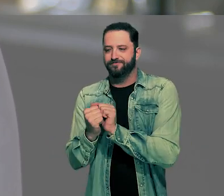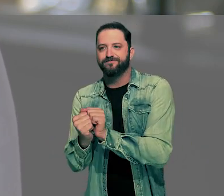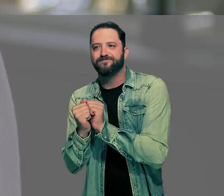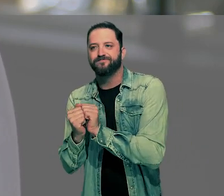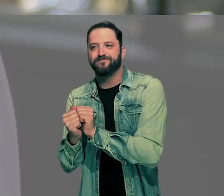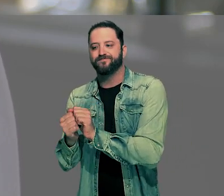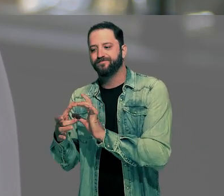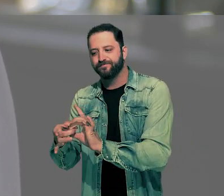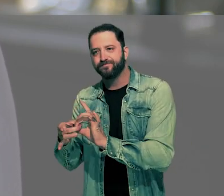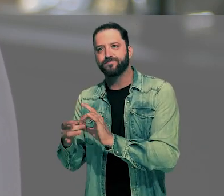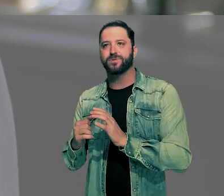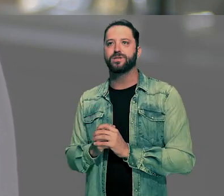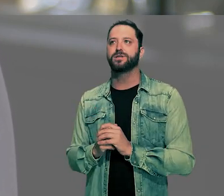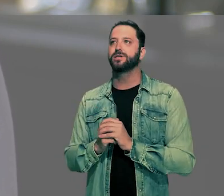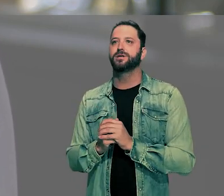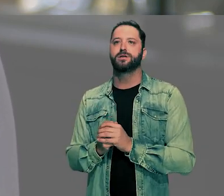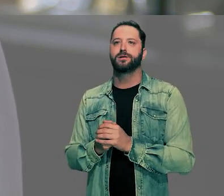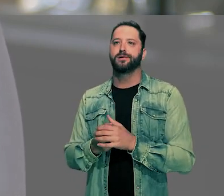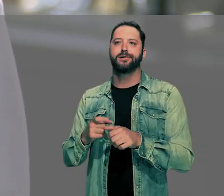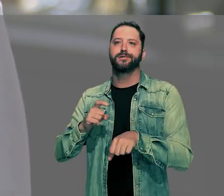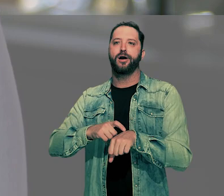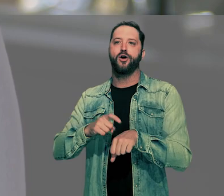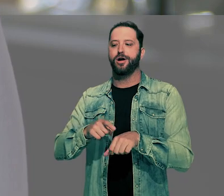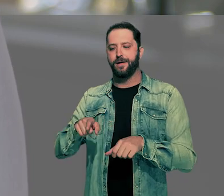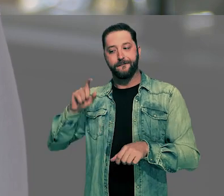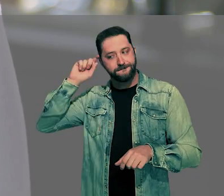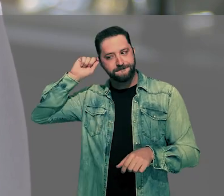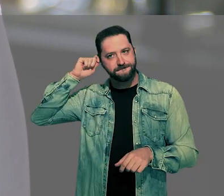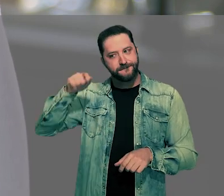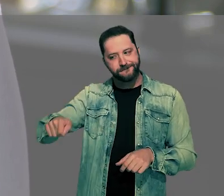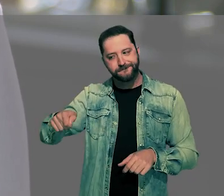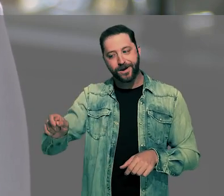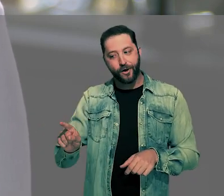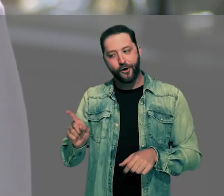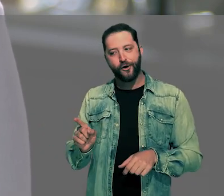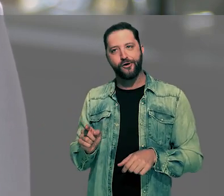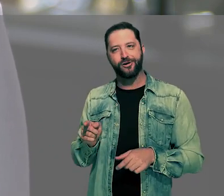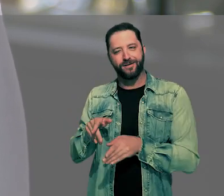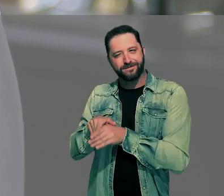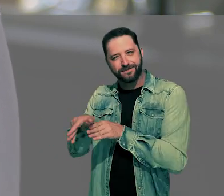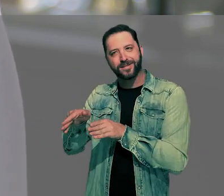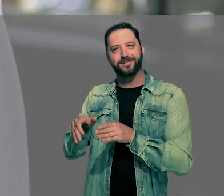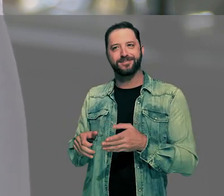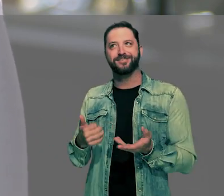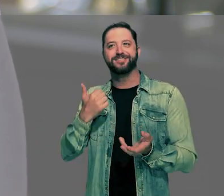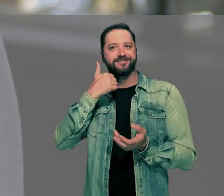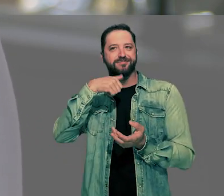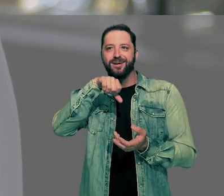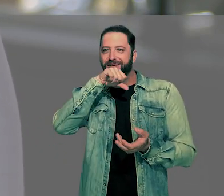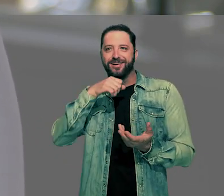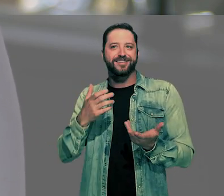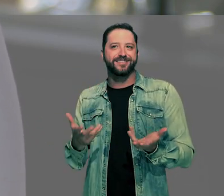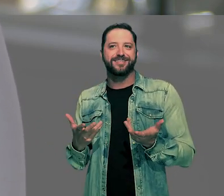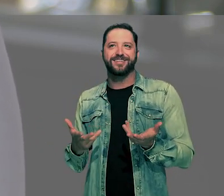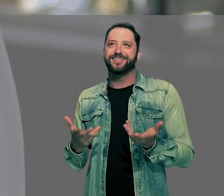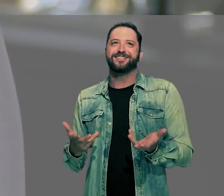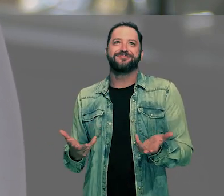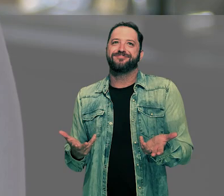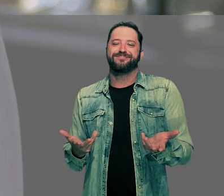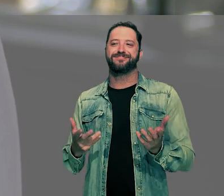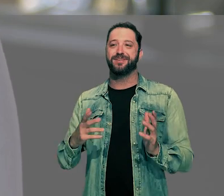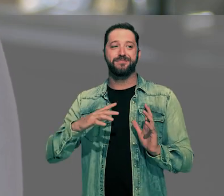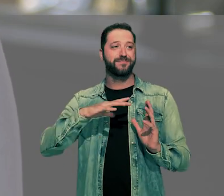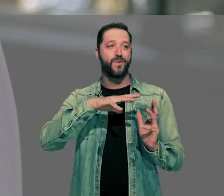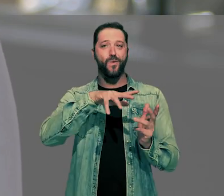é companheira. Tá na hora ali de puxar o ouvido, a orelha. Então, acho que a